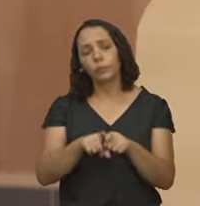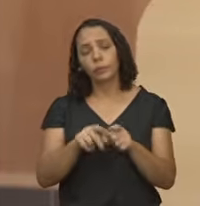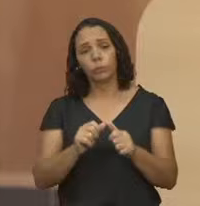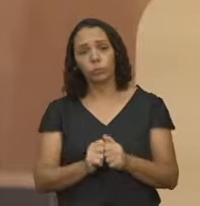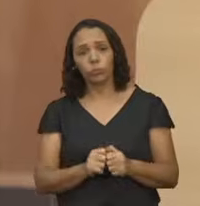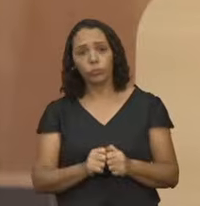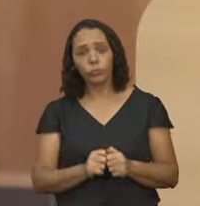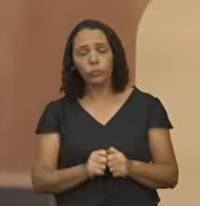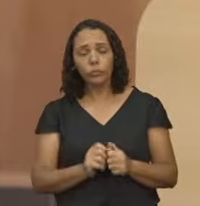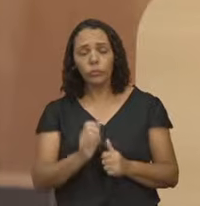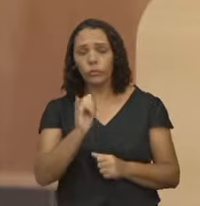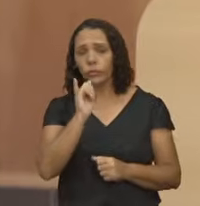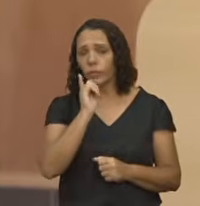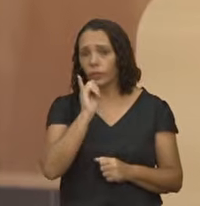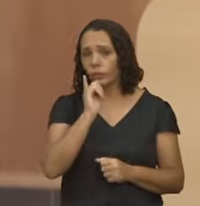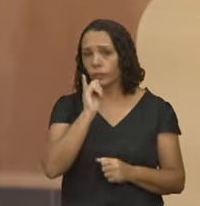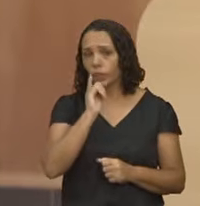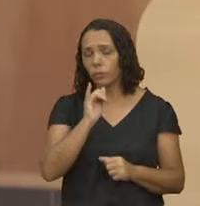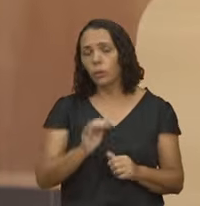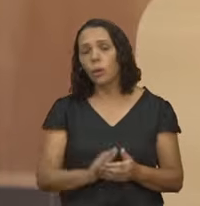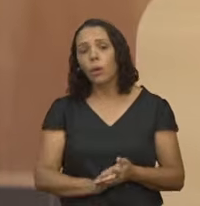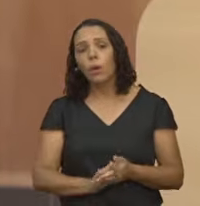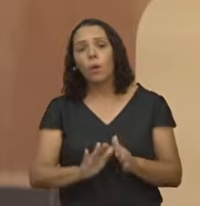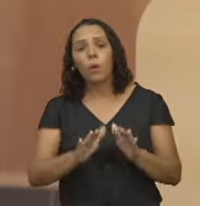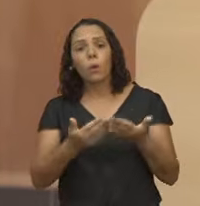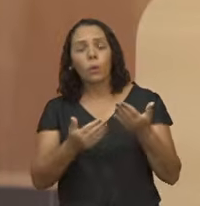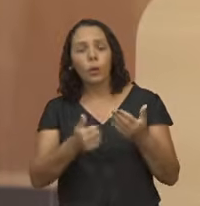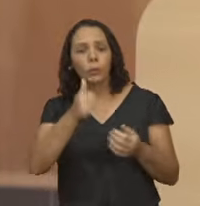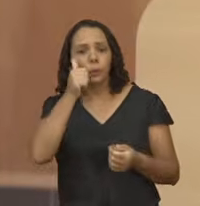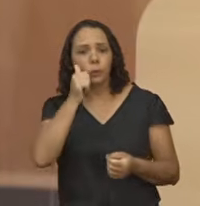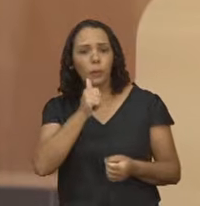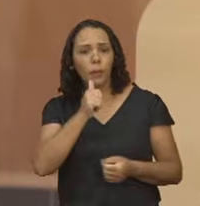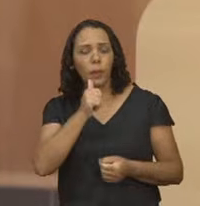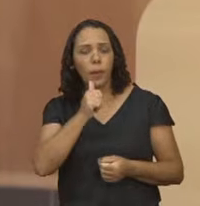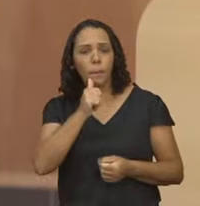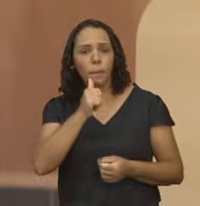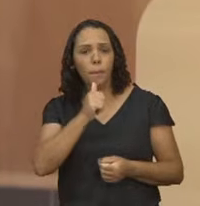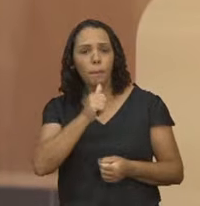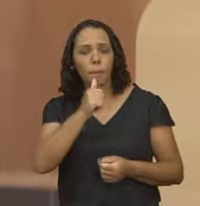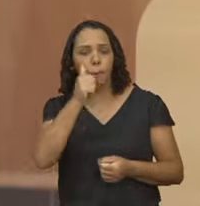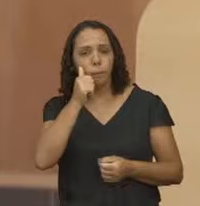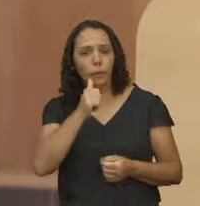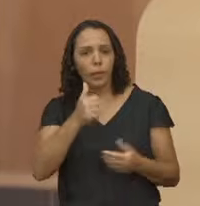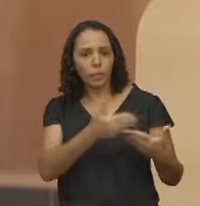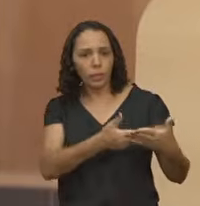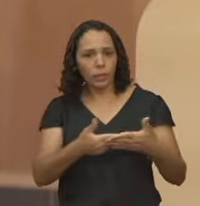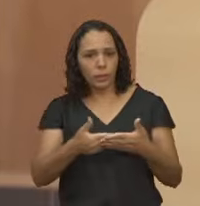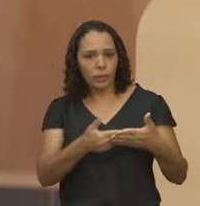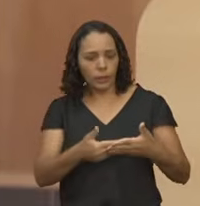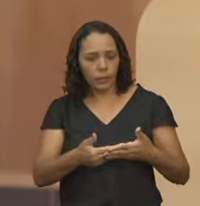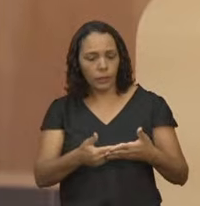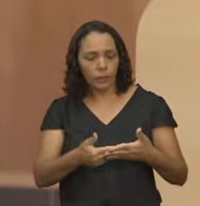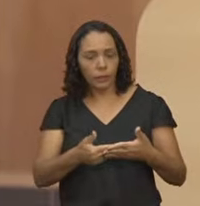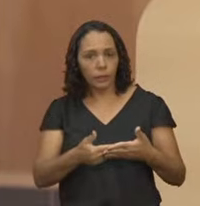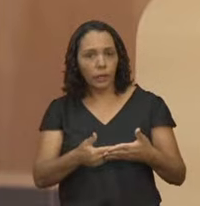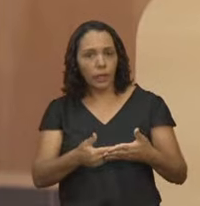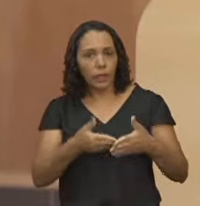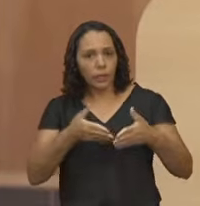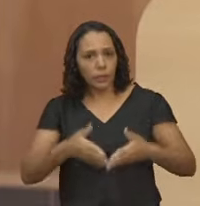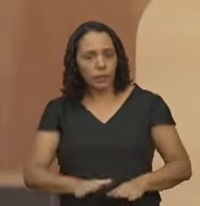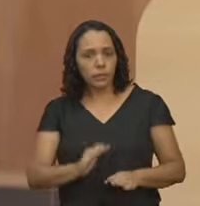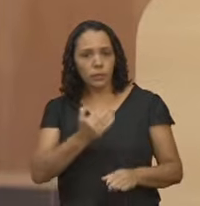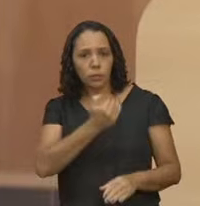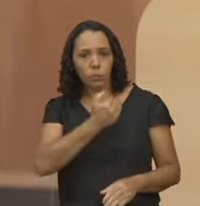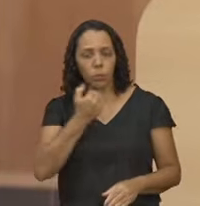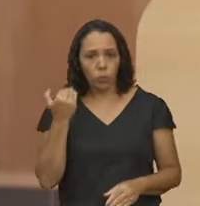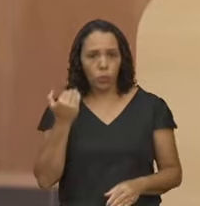luto desse, por exemplo, na gestação, que é muito mais solitário, porque muitas vezes a mulher não divide com ninguém, e se é